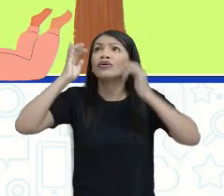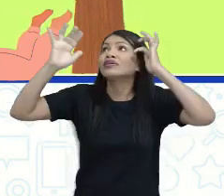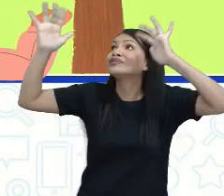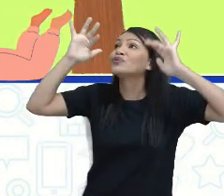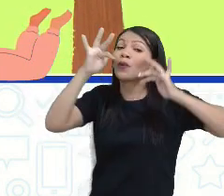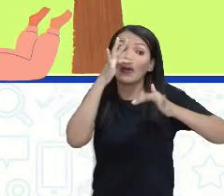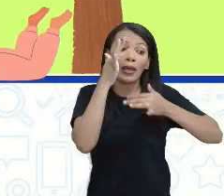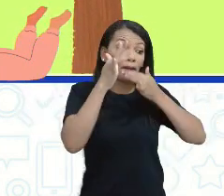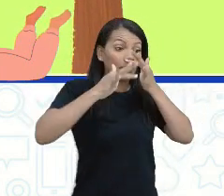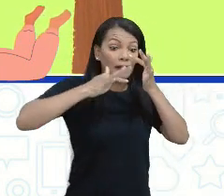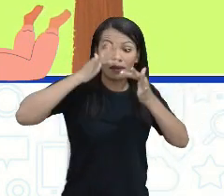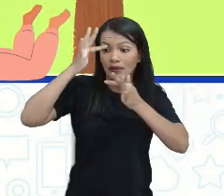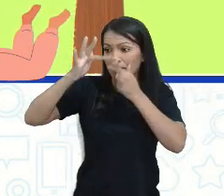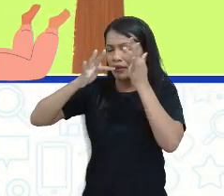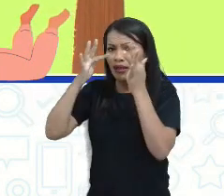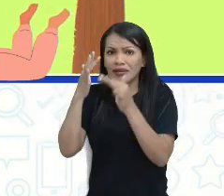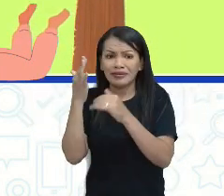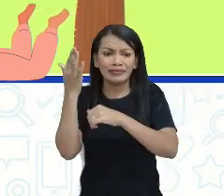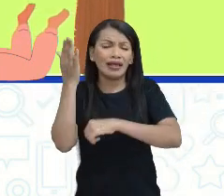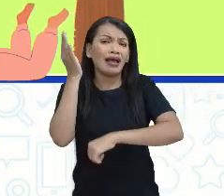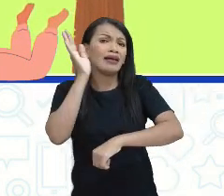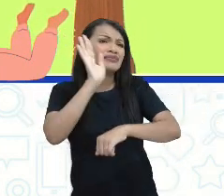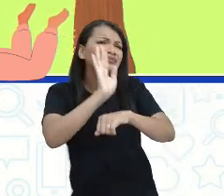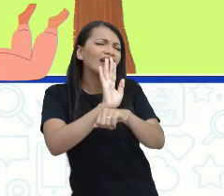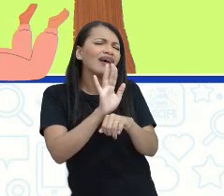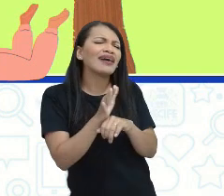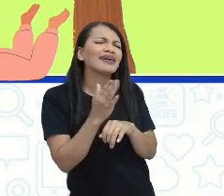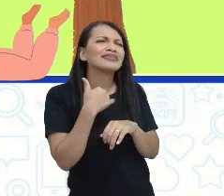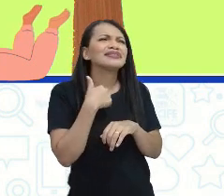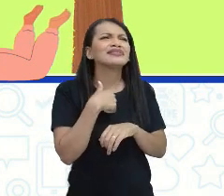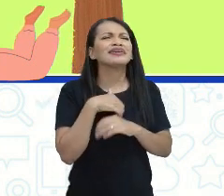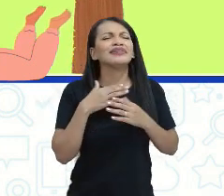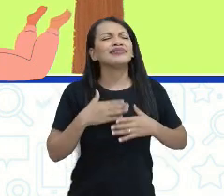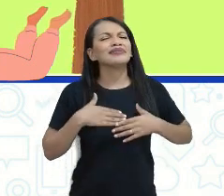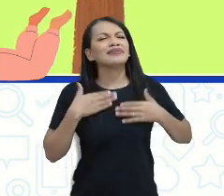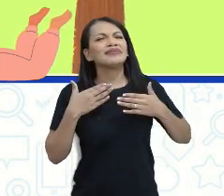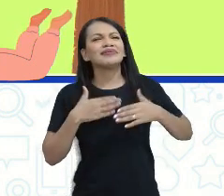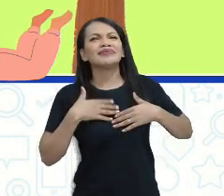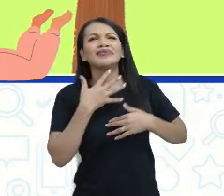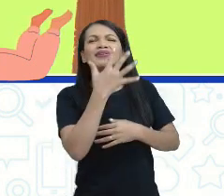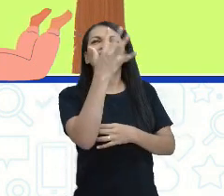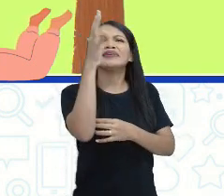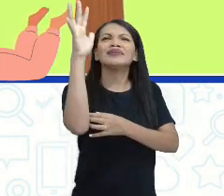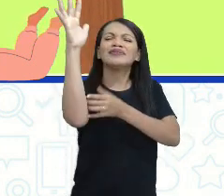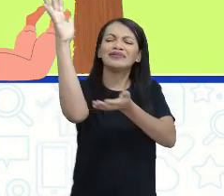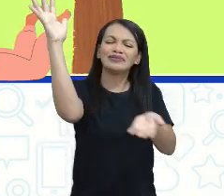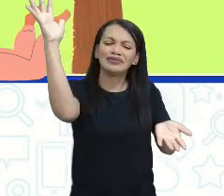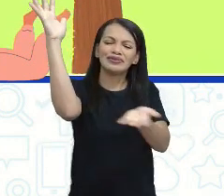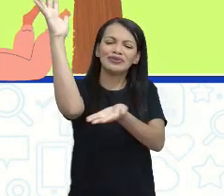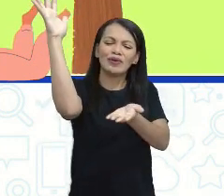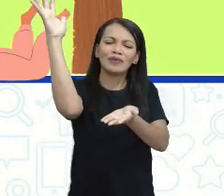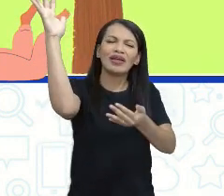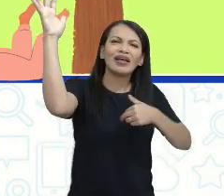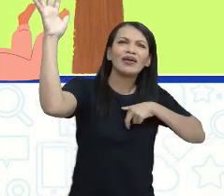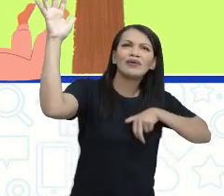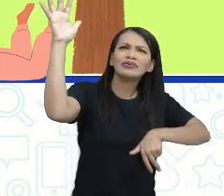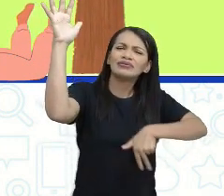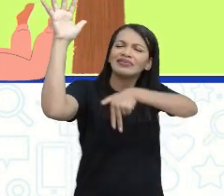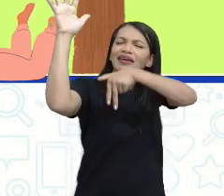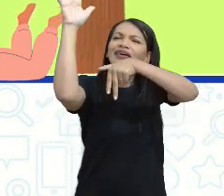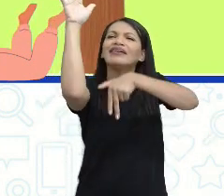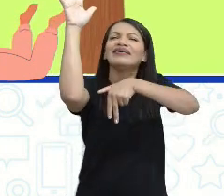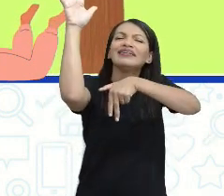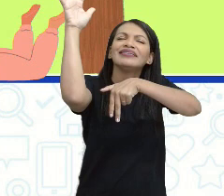flores, naquelas tardes fagueiras, né, agradáveis, à sombra das laranjeiras, debaixo dos